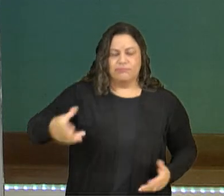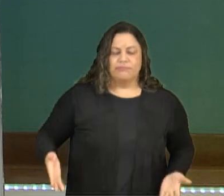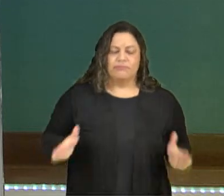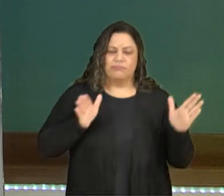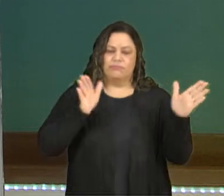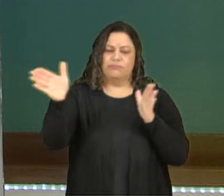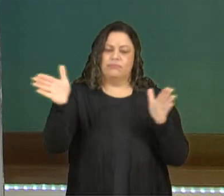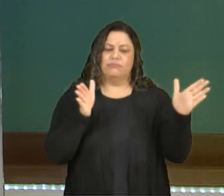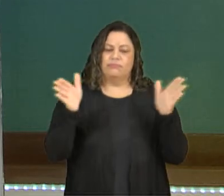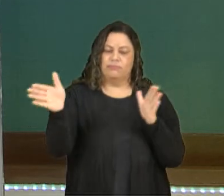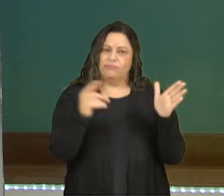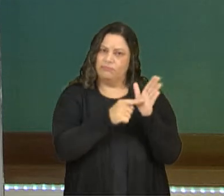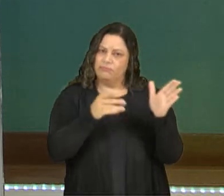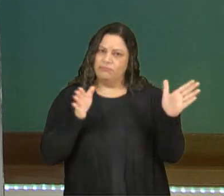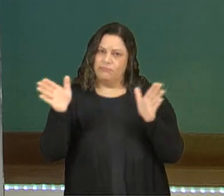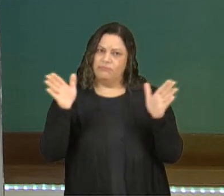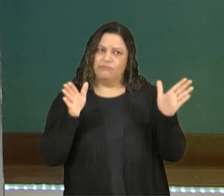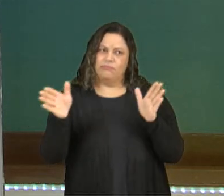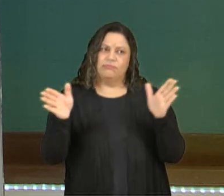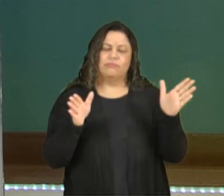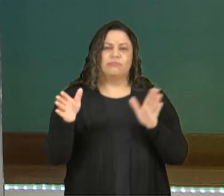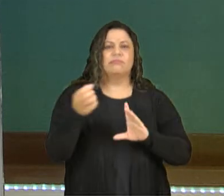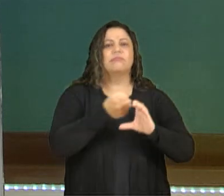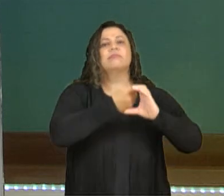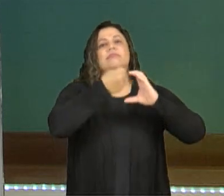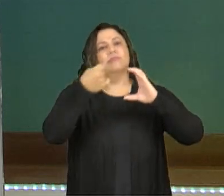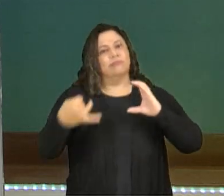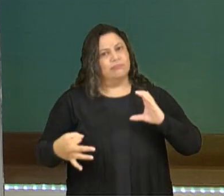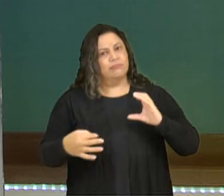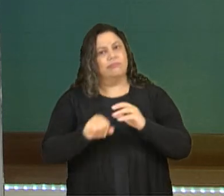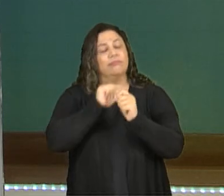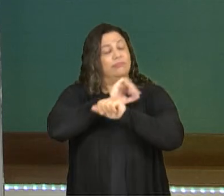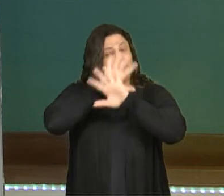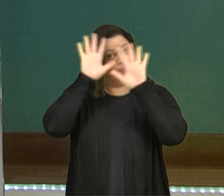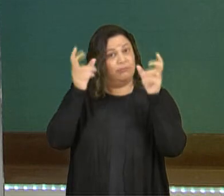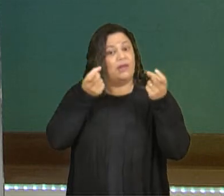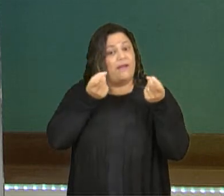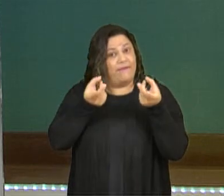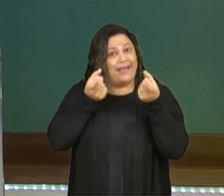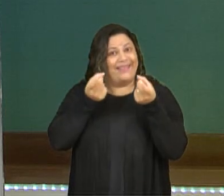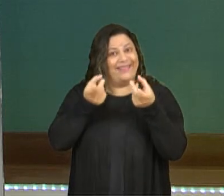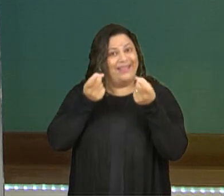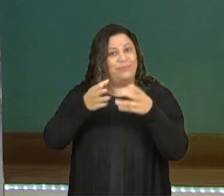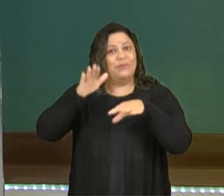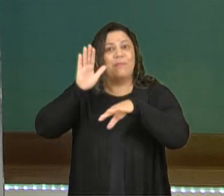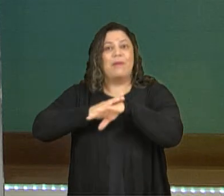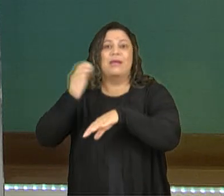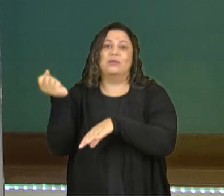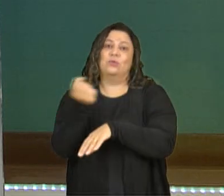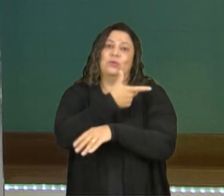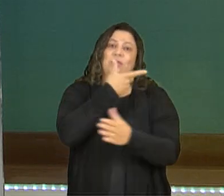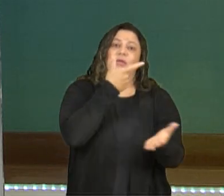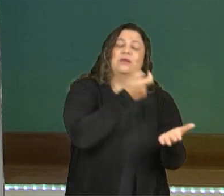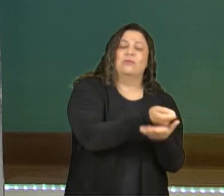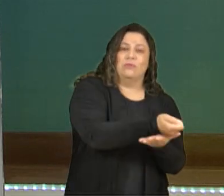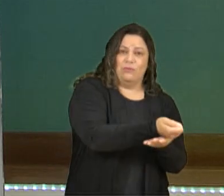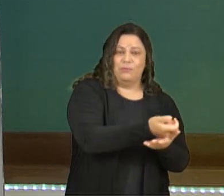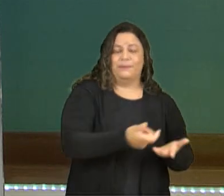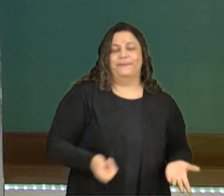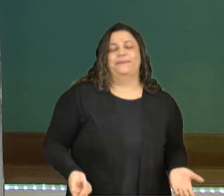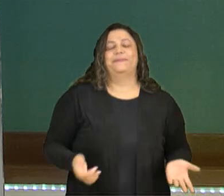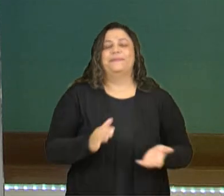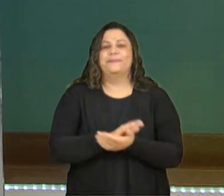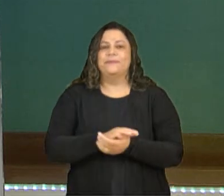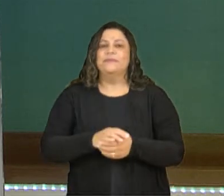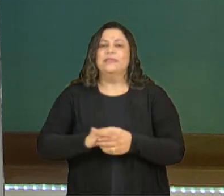Então vejam que dentro dessa caracterização fica claro que vendemos mais do que compramos. Isso, obviamente, dentro